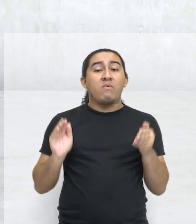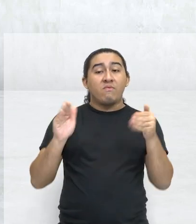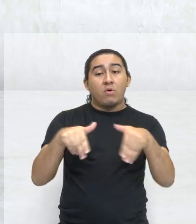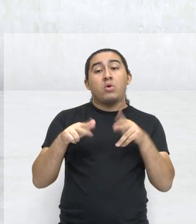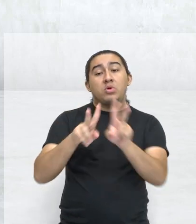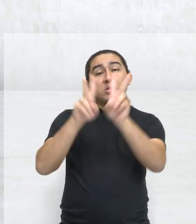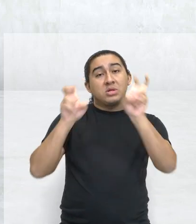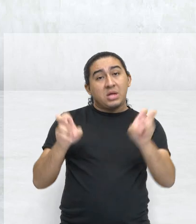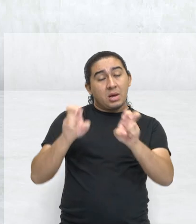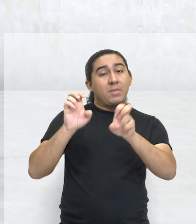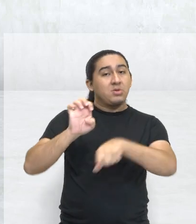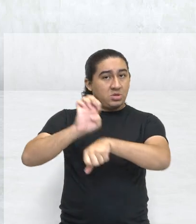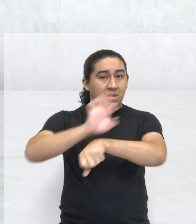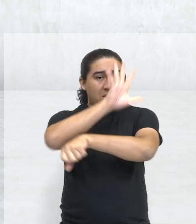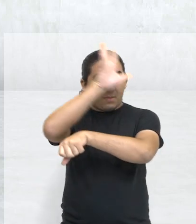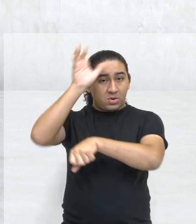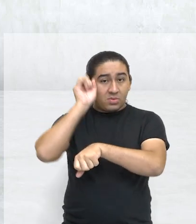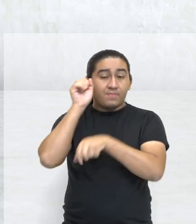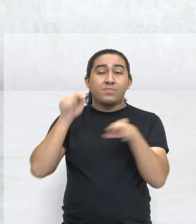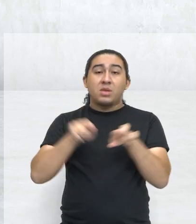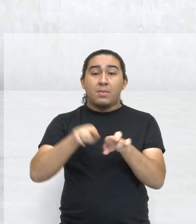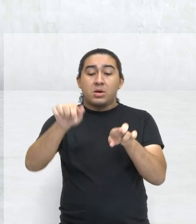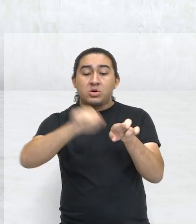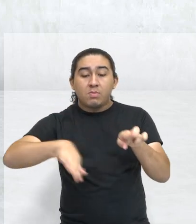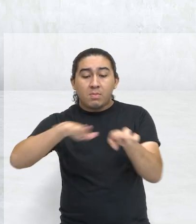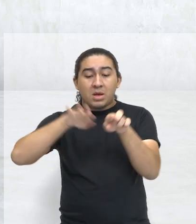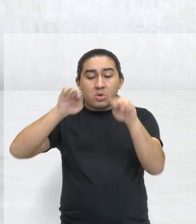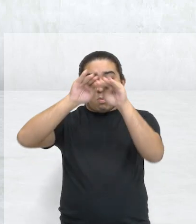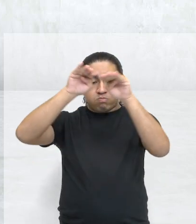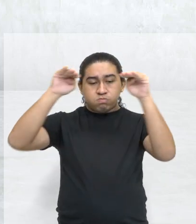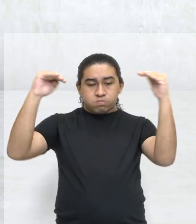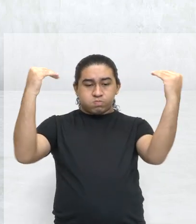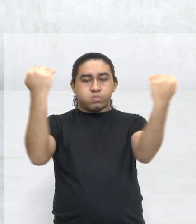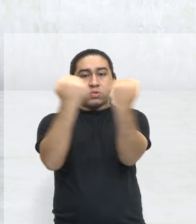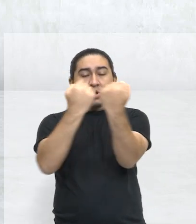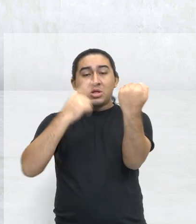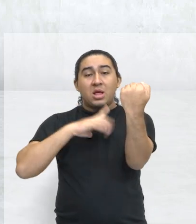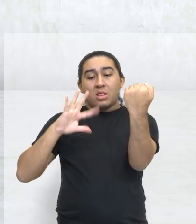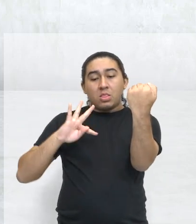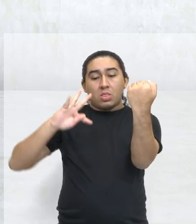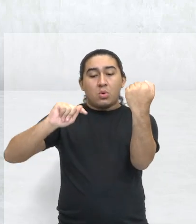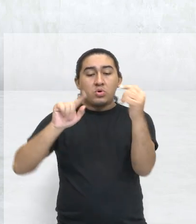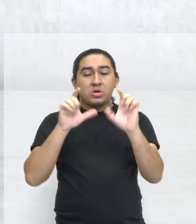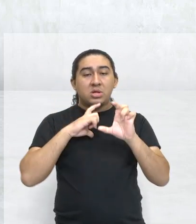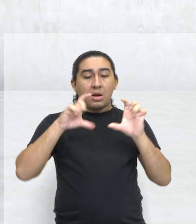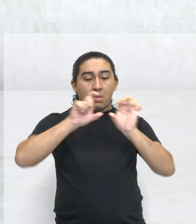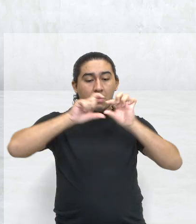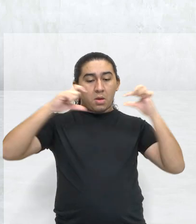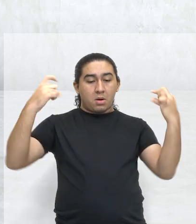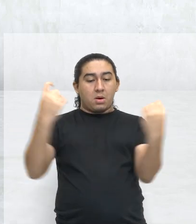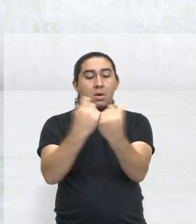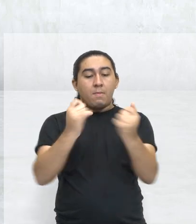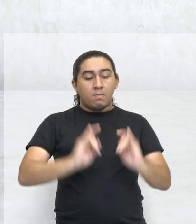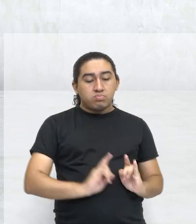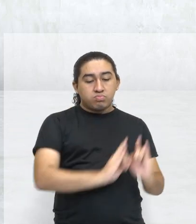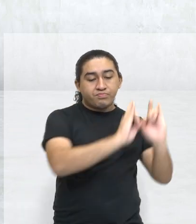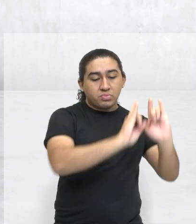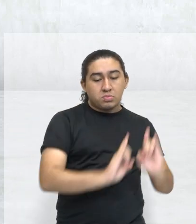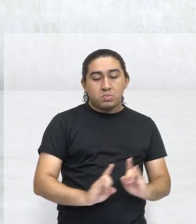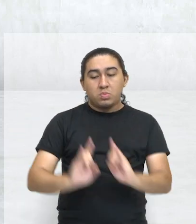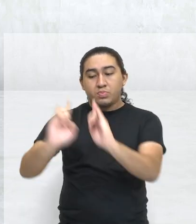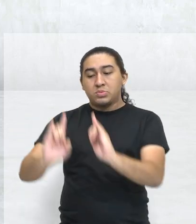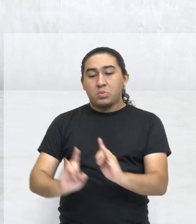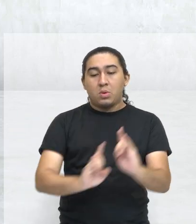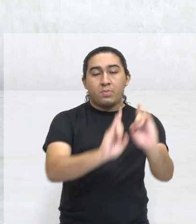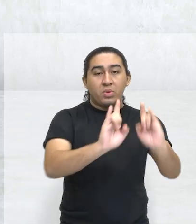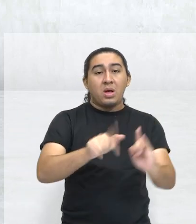representam cenas do Amazonas. Então, a pintura é toda voltada para temas amazônicos. E